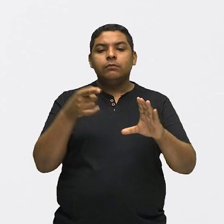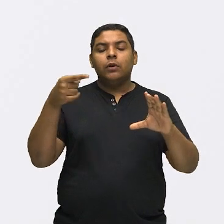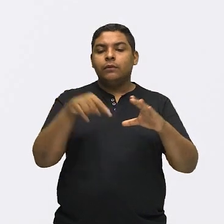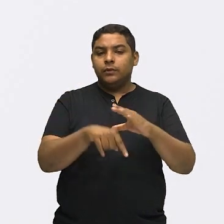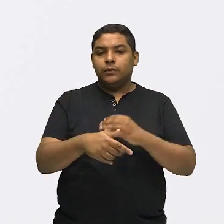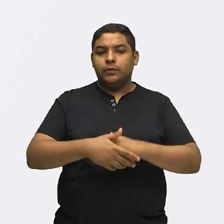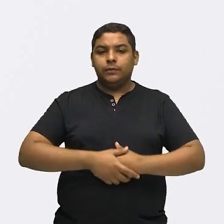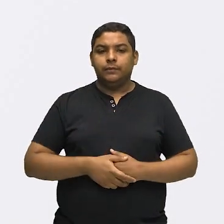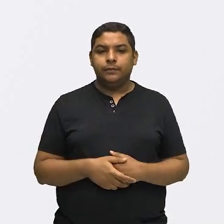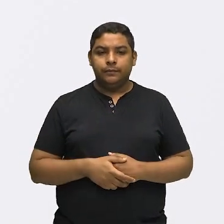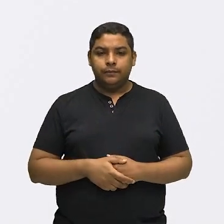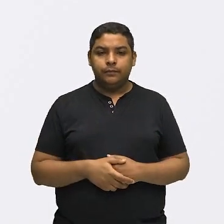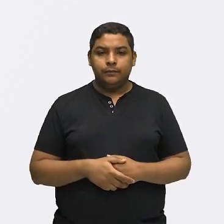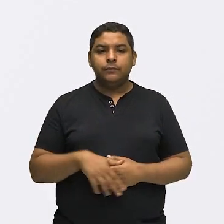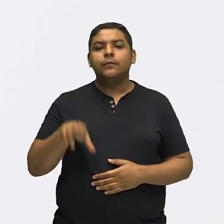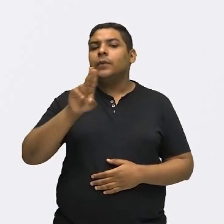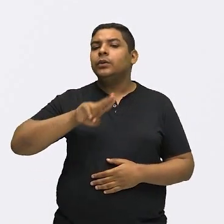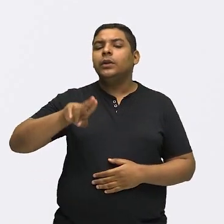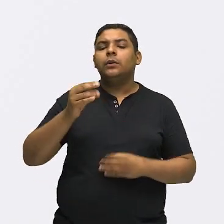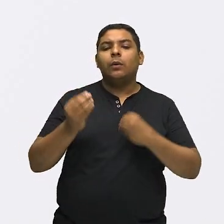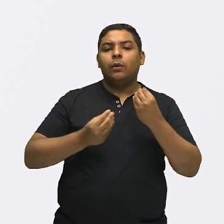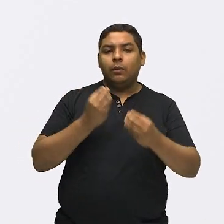do ponto,